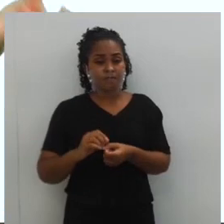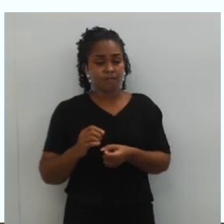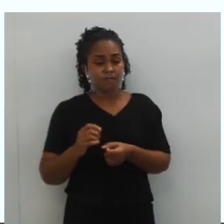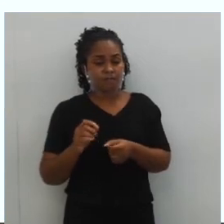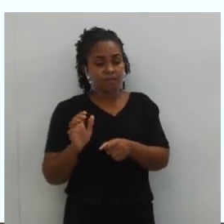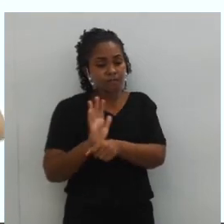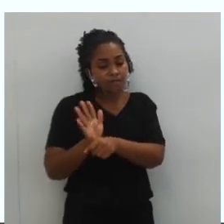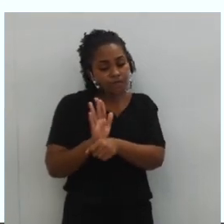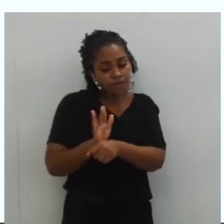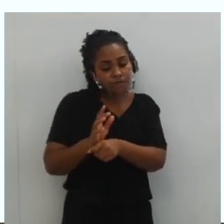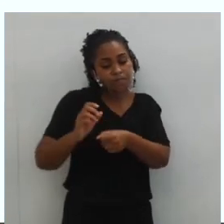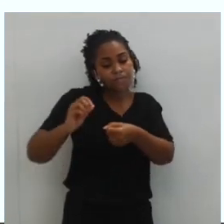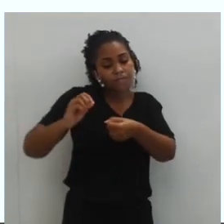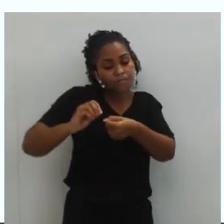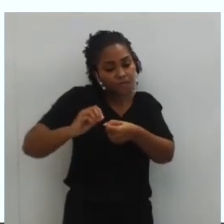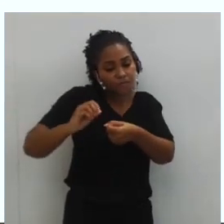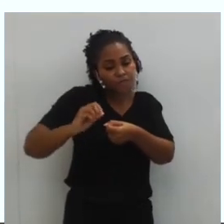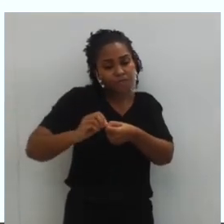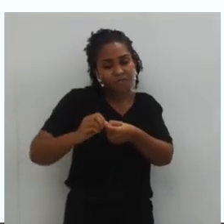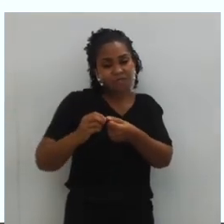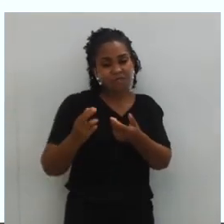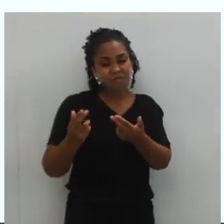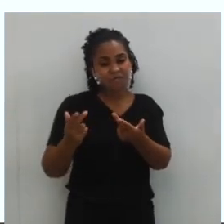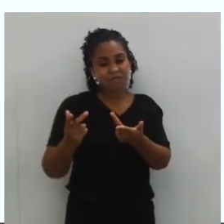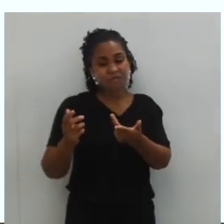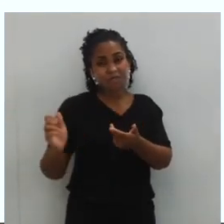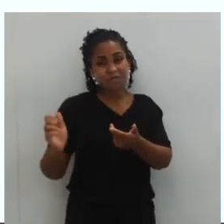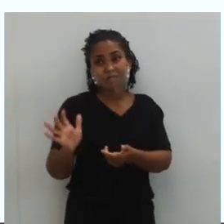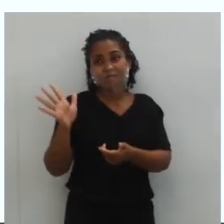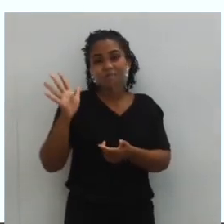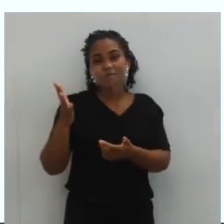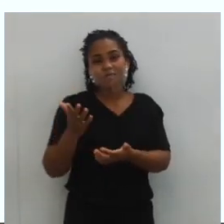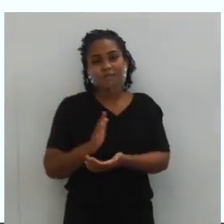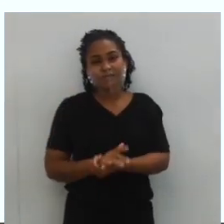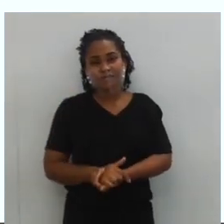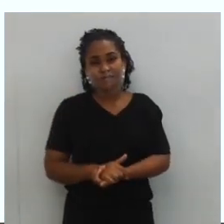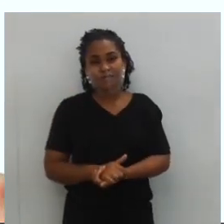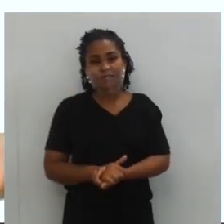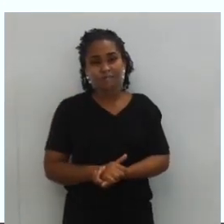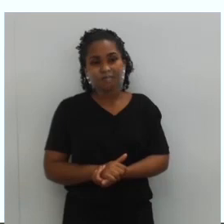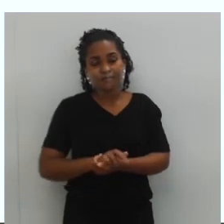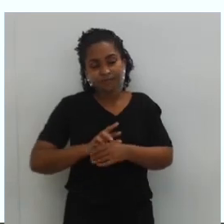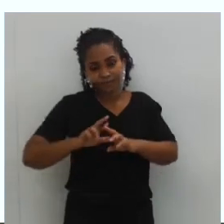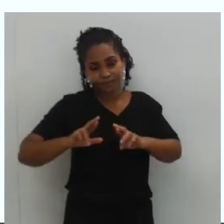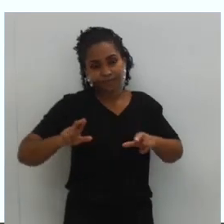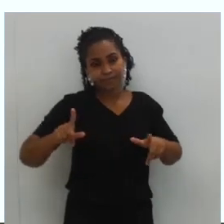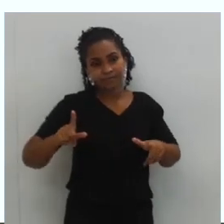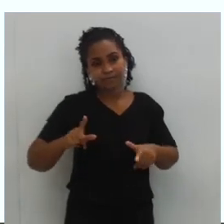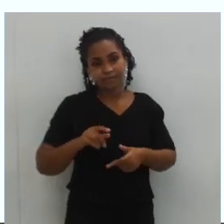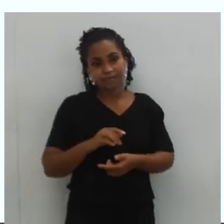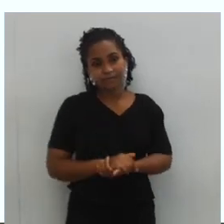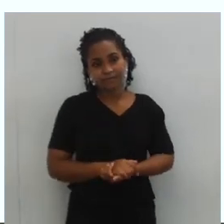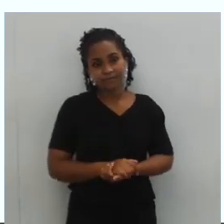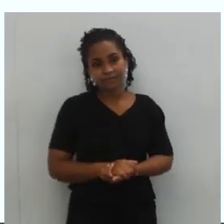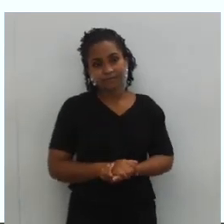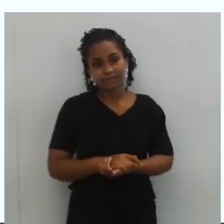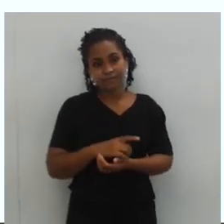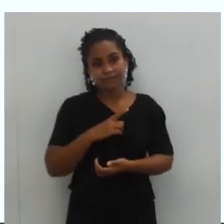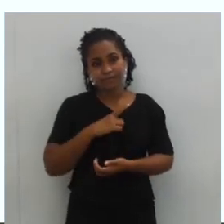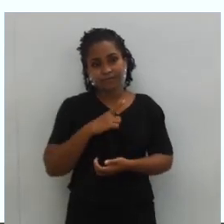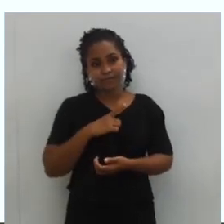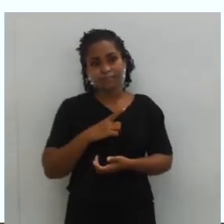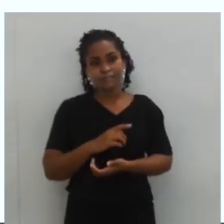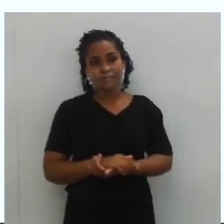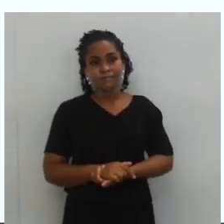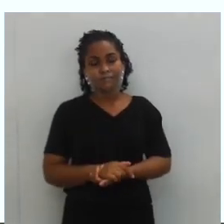obras que não se gastasse tanto, né, que deu um impacto diferente, uma articulação diferente para as telas que eram produzidas